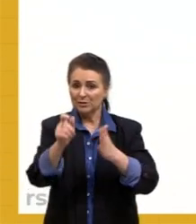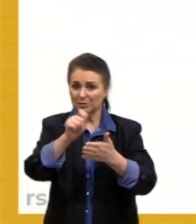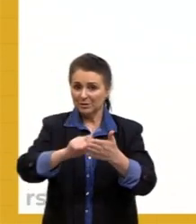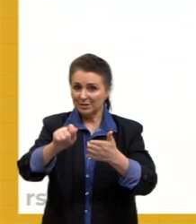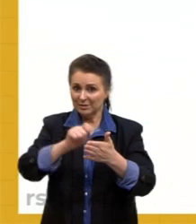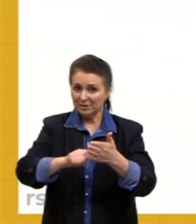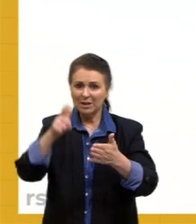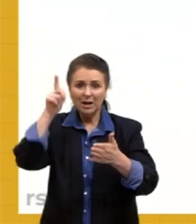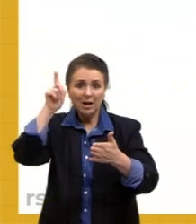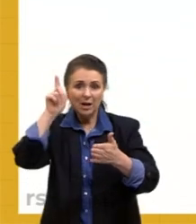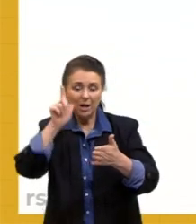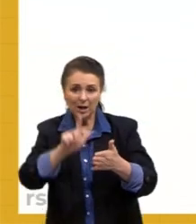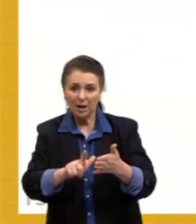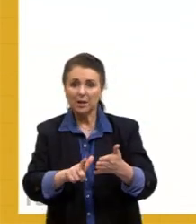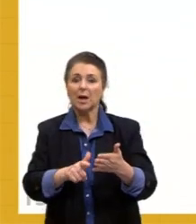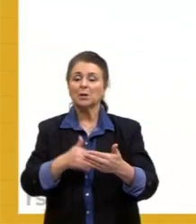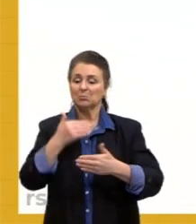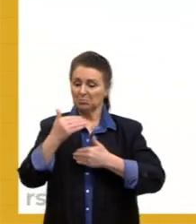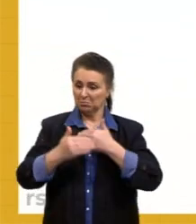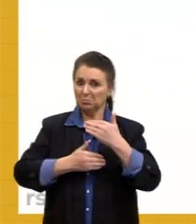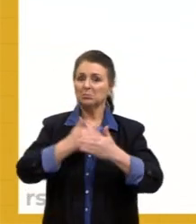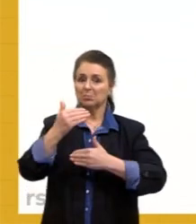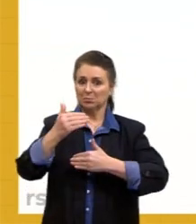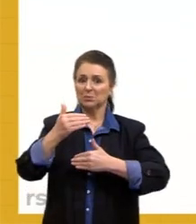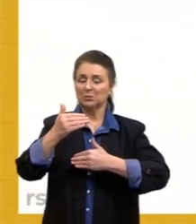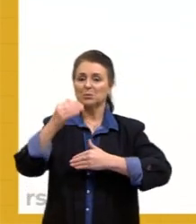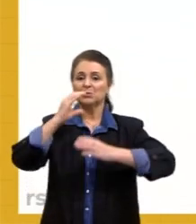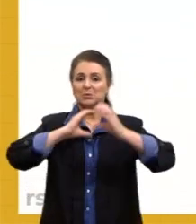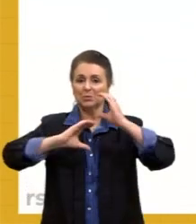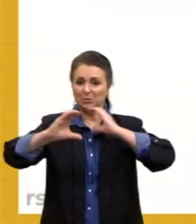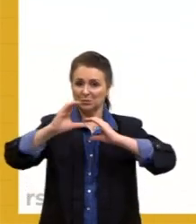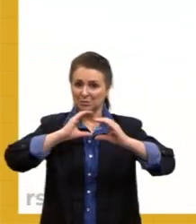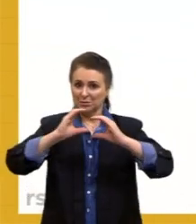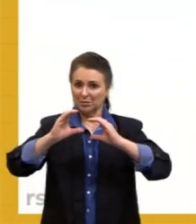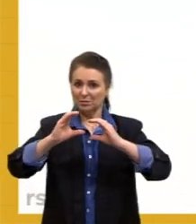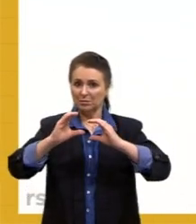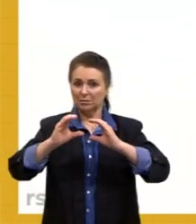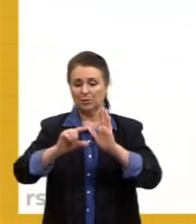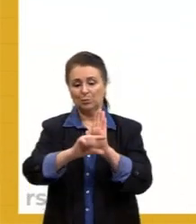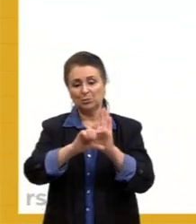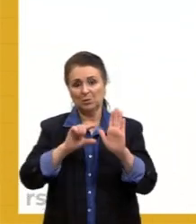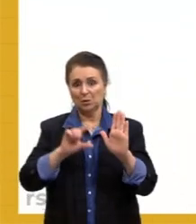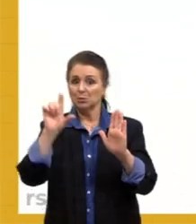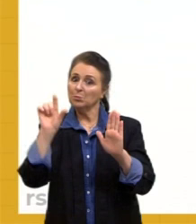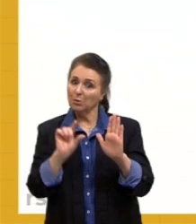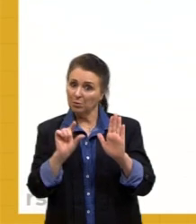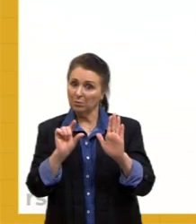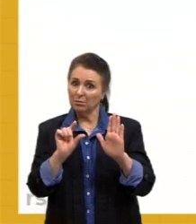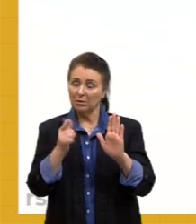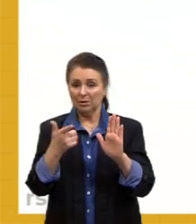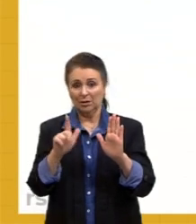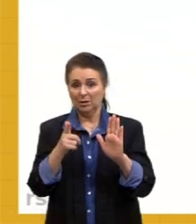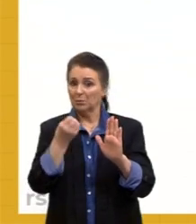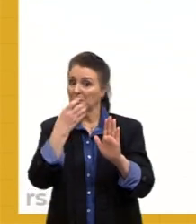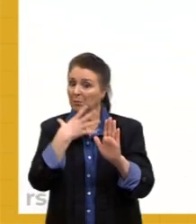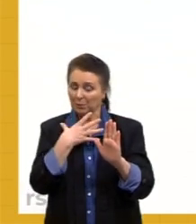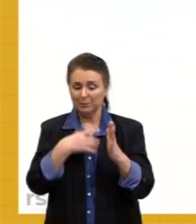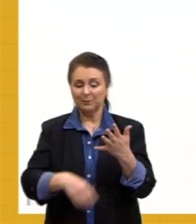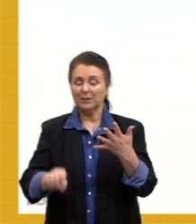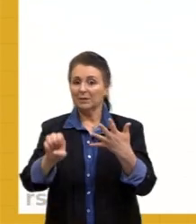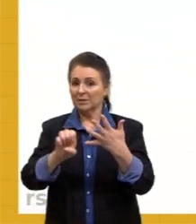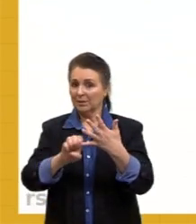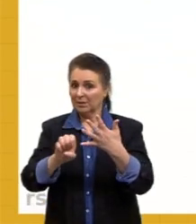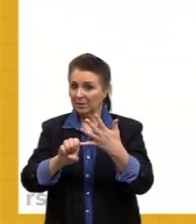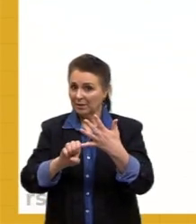garante a eficiência dos processos de comunicação não é porque é pequeno que é eficiente letra e